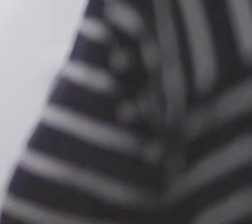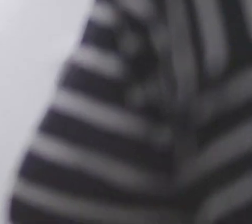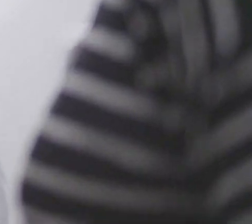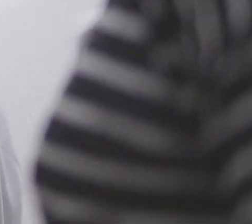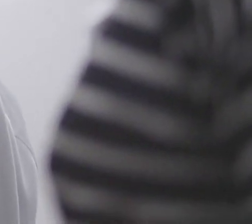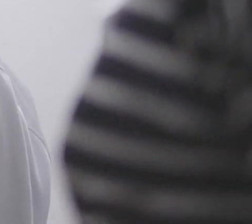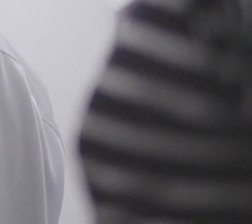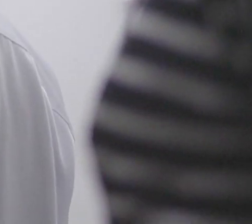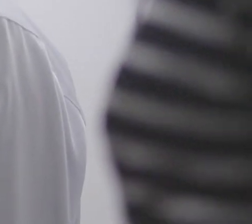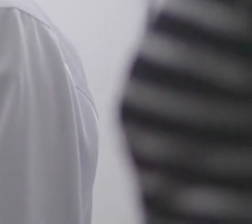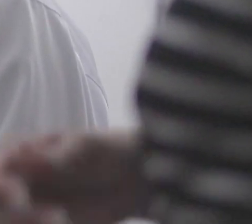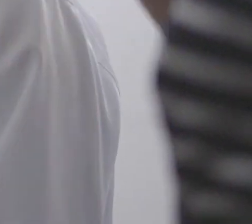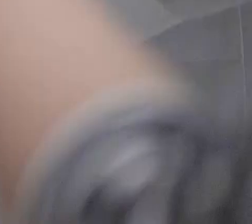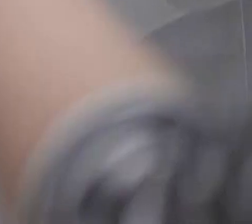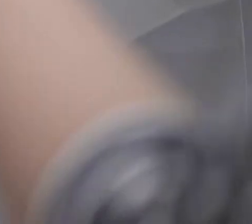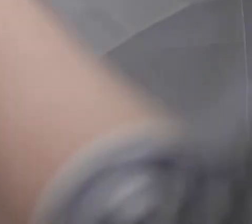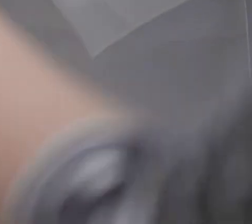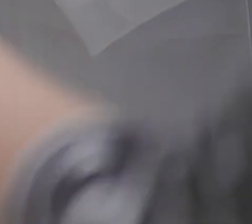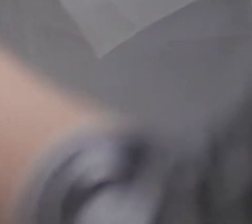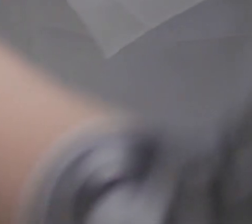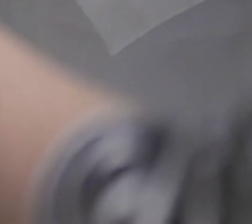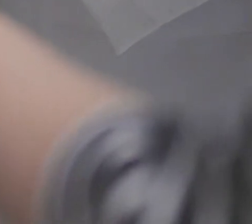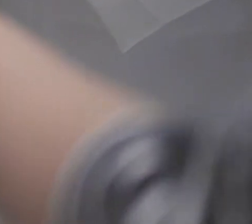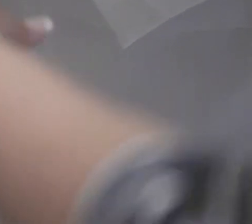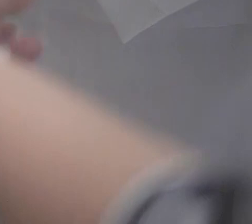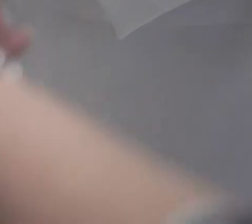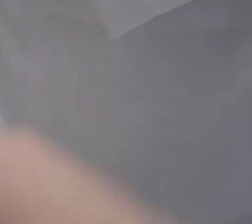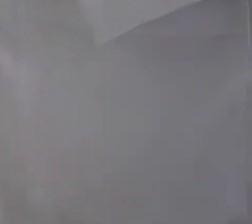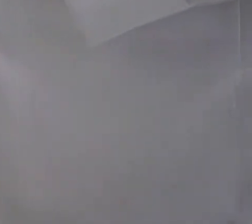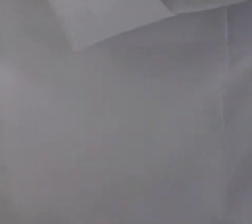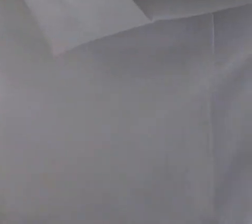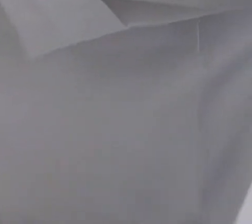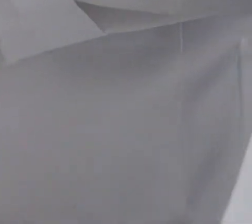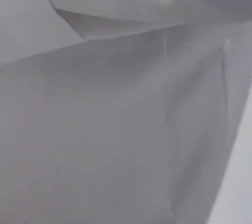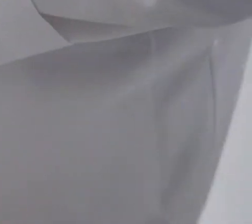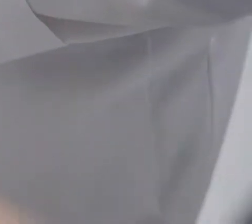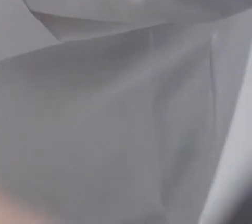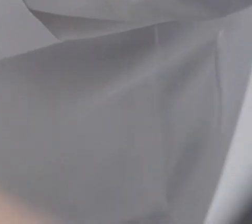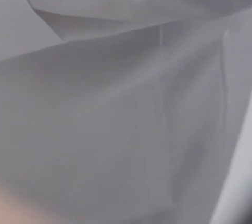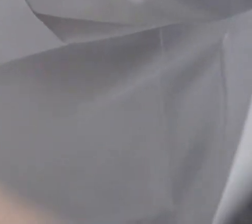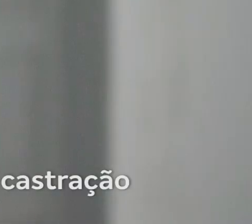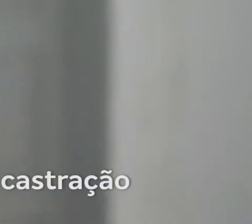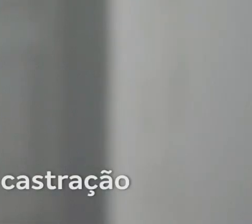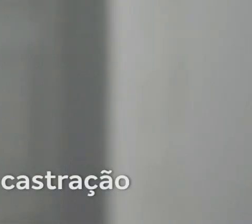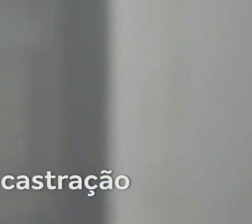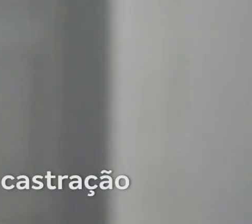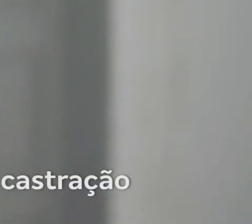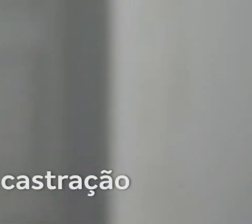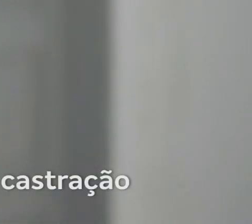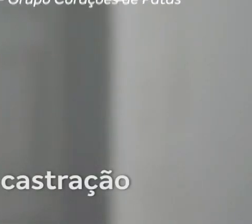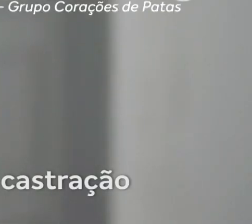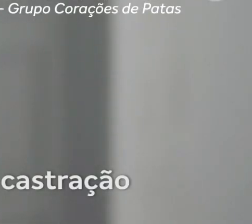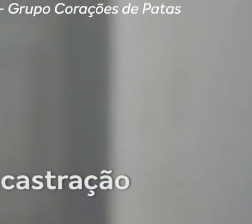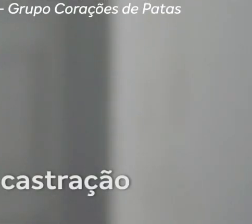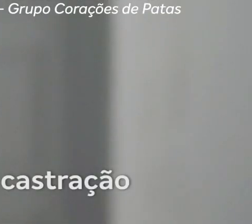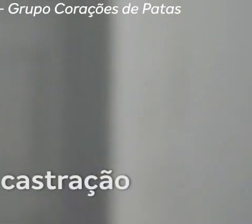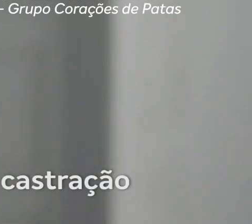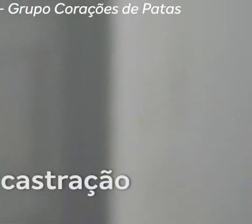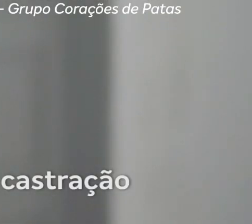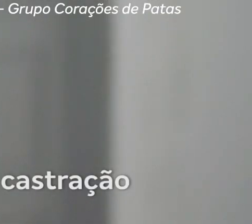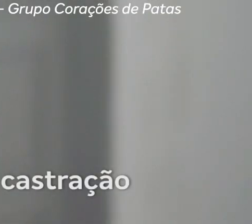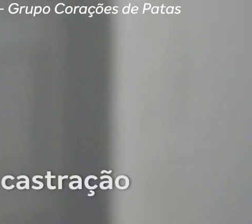Você está tratando com o quê? Eu estou botando uma pomada. Aqui e no bracinho também. Eu já trouxe